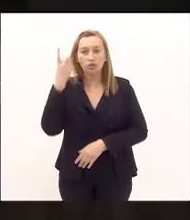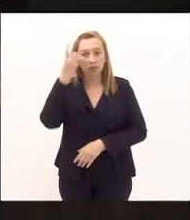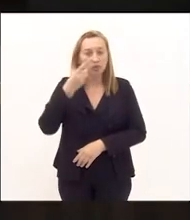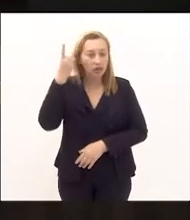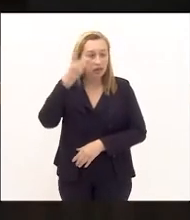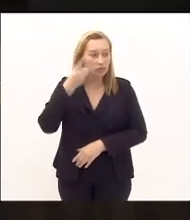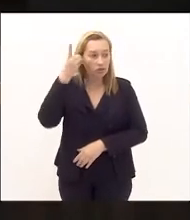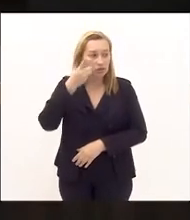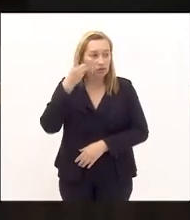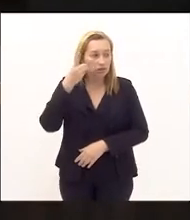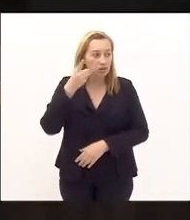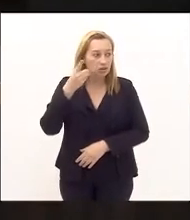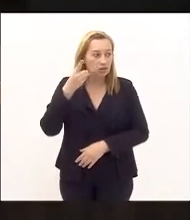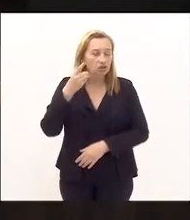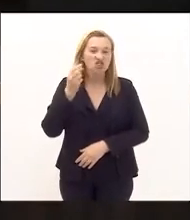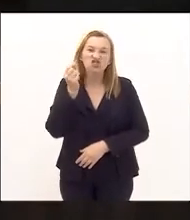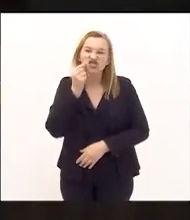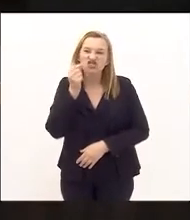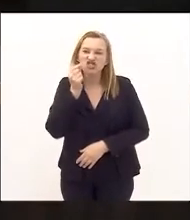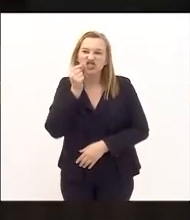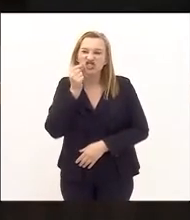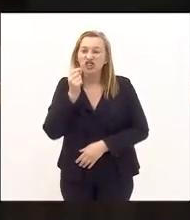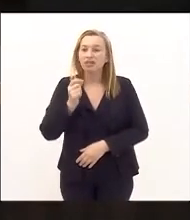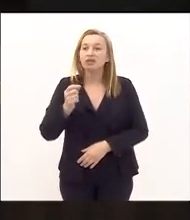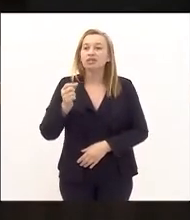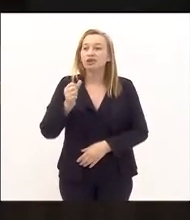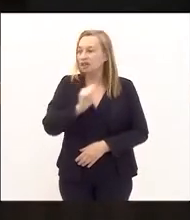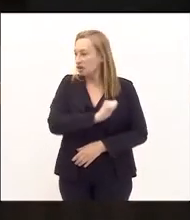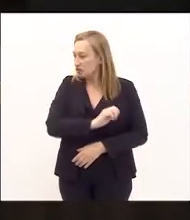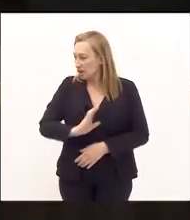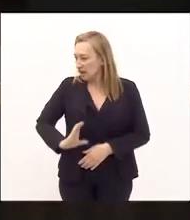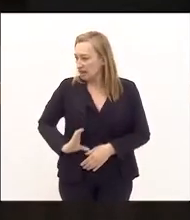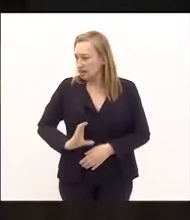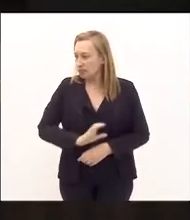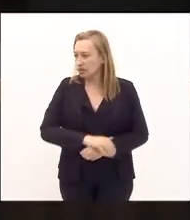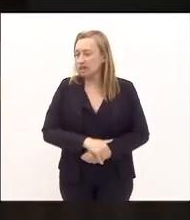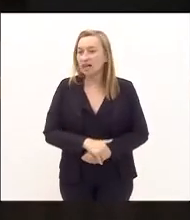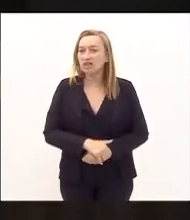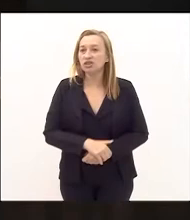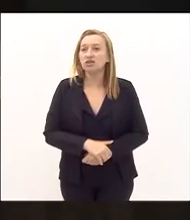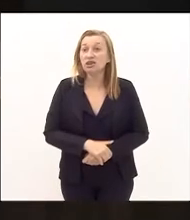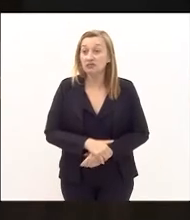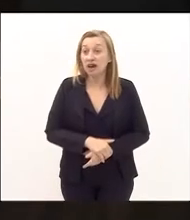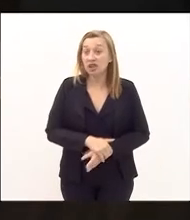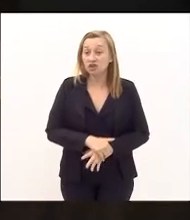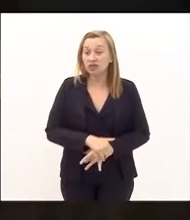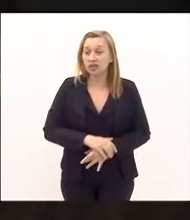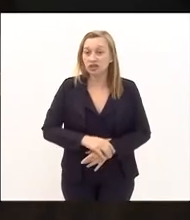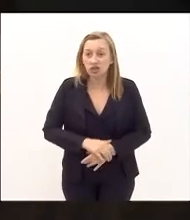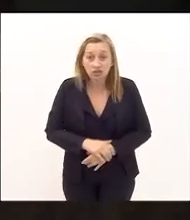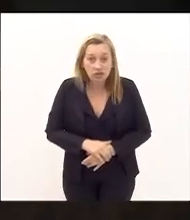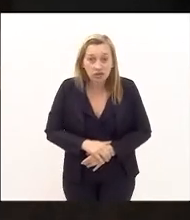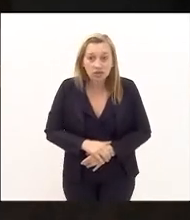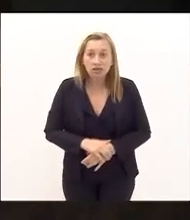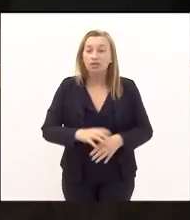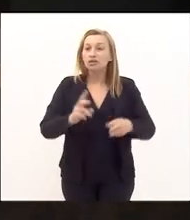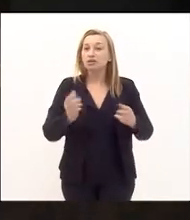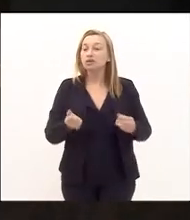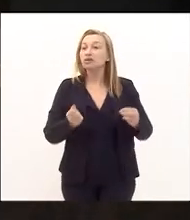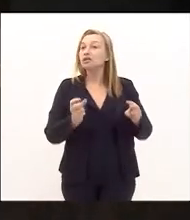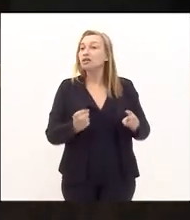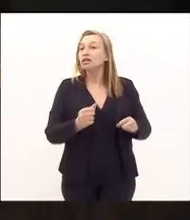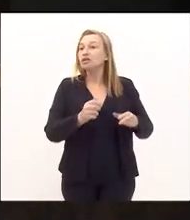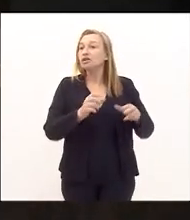do deputado Giovanni Ratinho e André Siciliano, que delimita e transforma o complexo penitenciário de